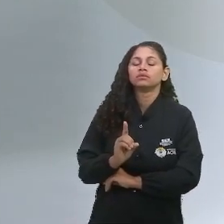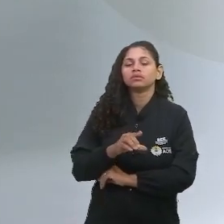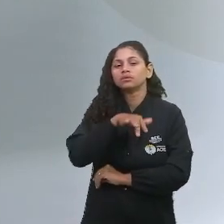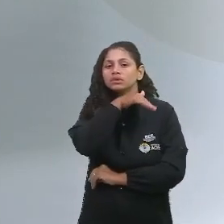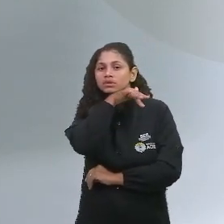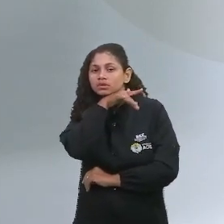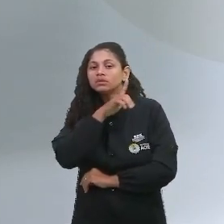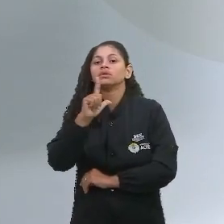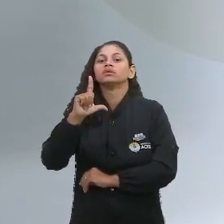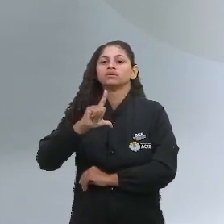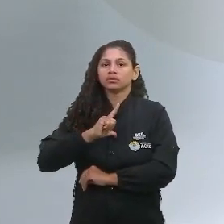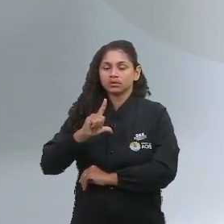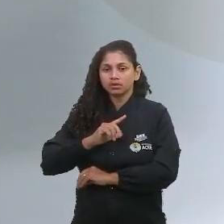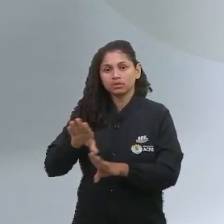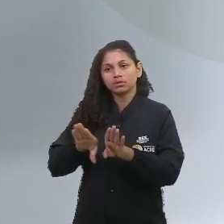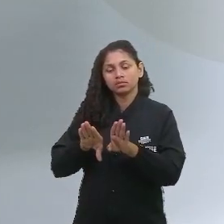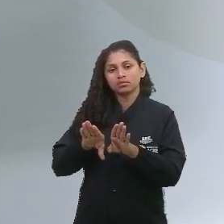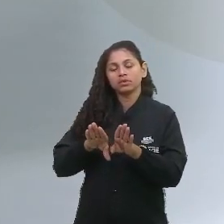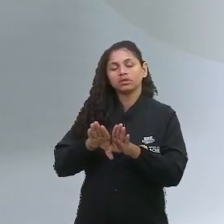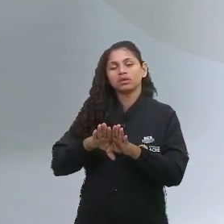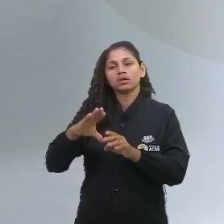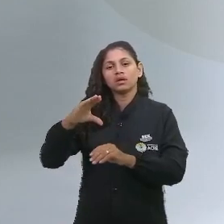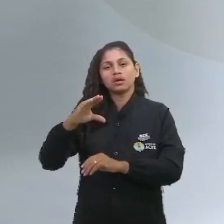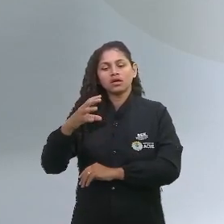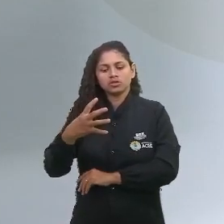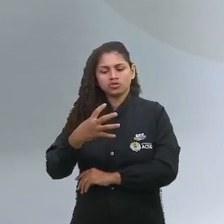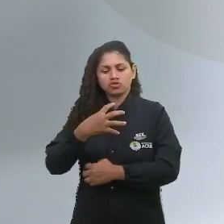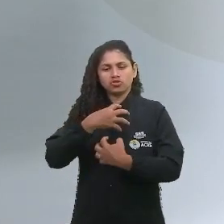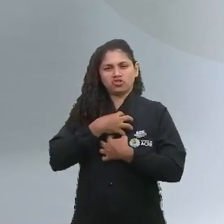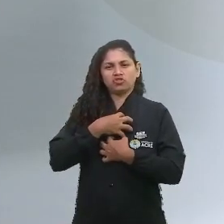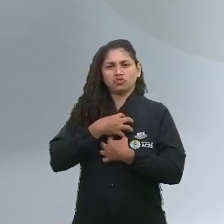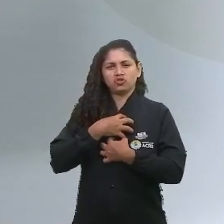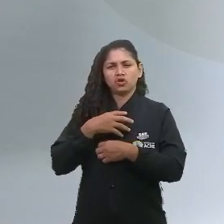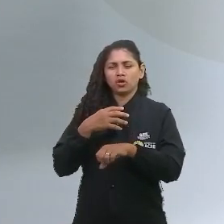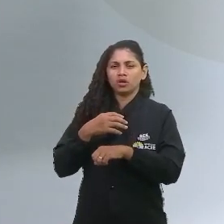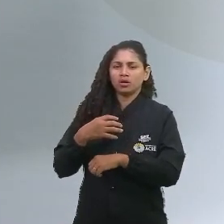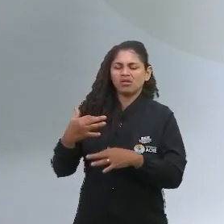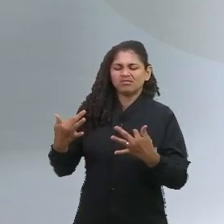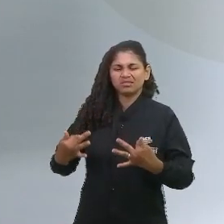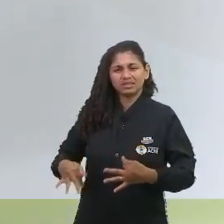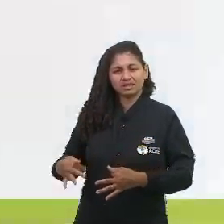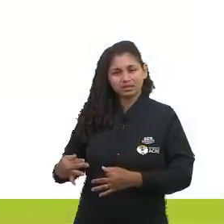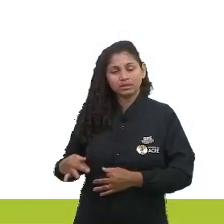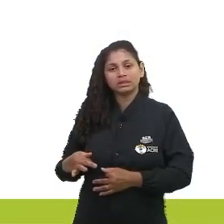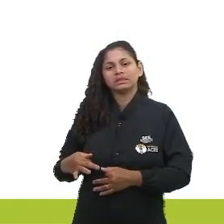da senciência, a capacidade de sentir dor e de sofrer.